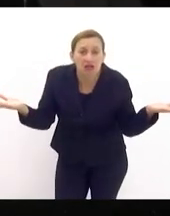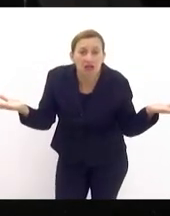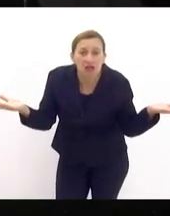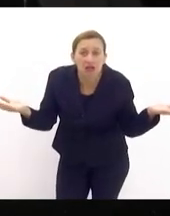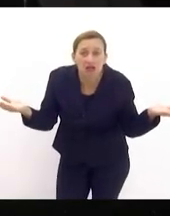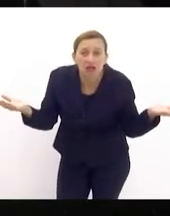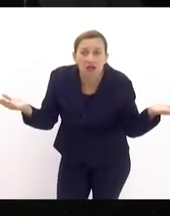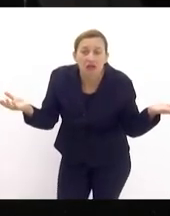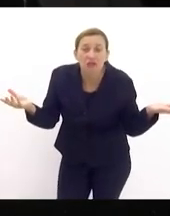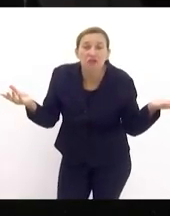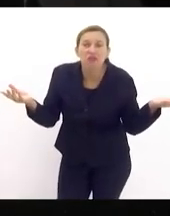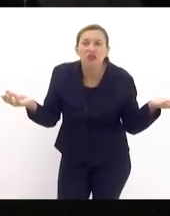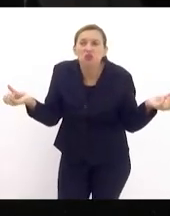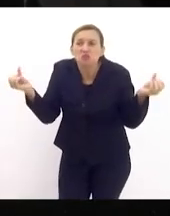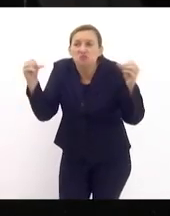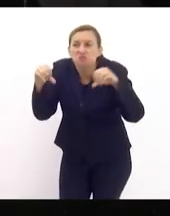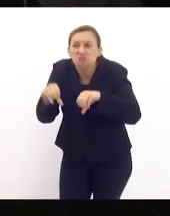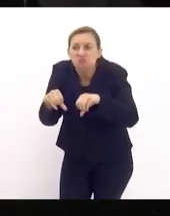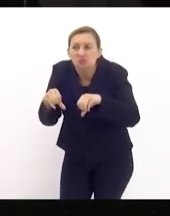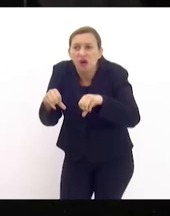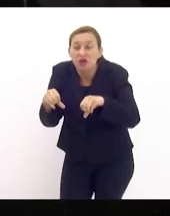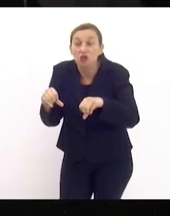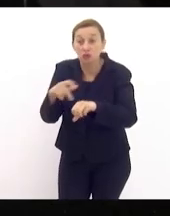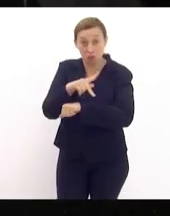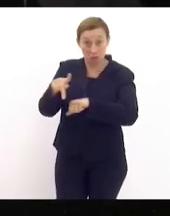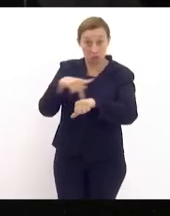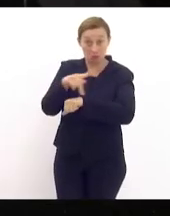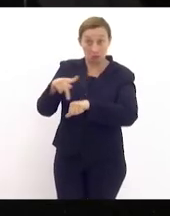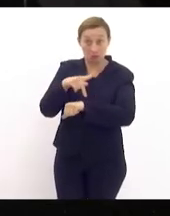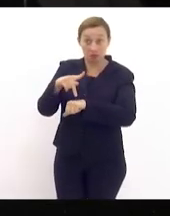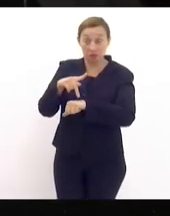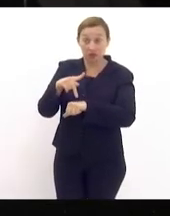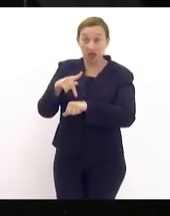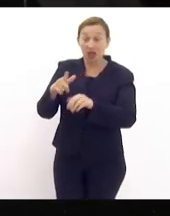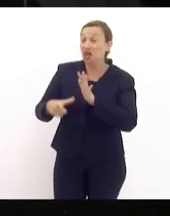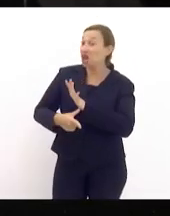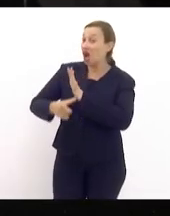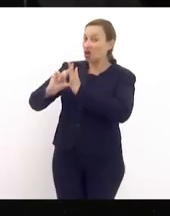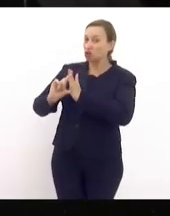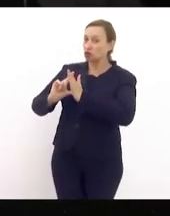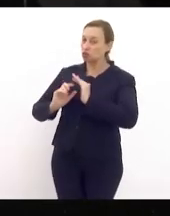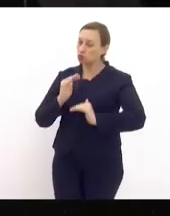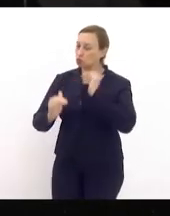100 dias de uma decadência do nosso país que vinha trilhando um caminho certo?